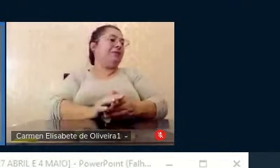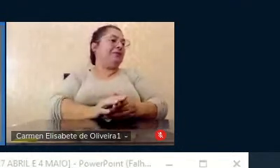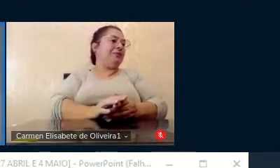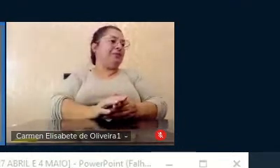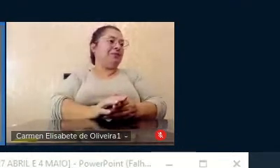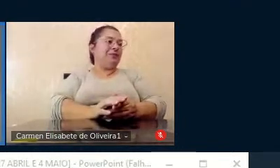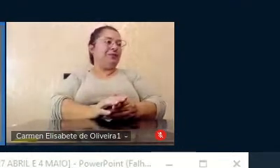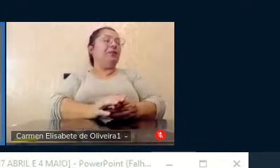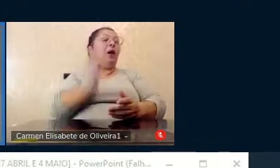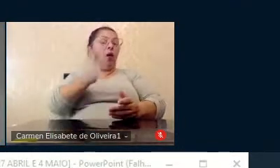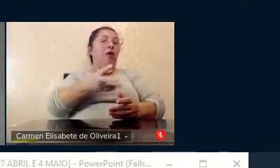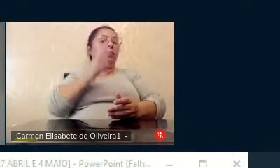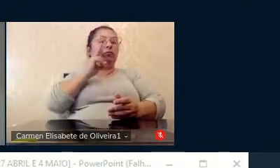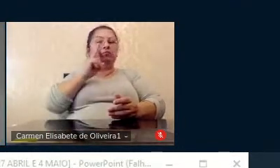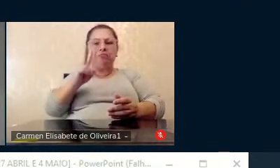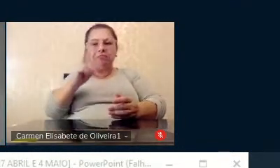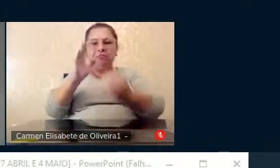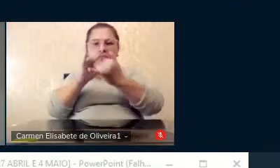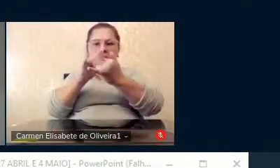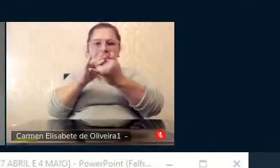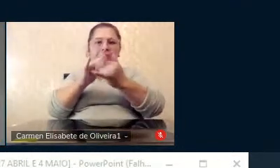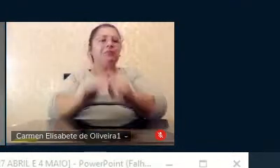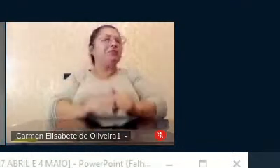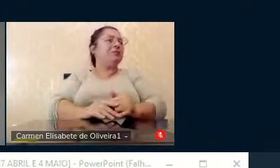espiadinha no YouTube.